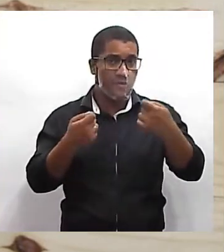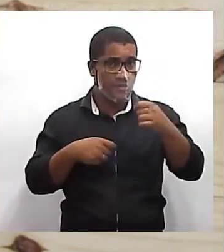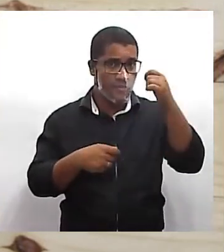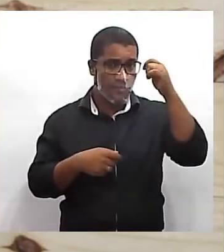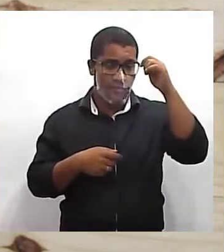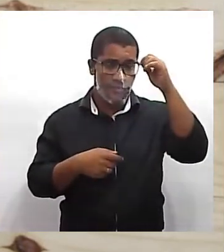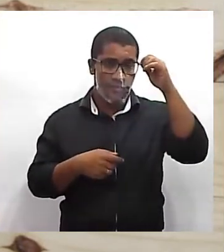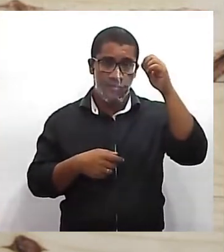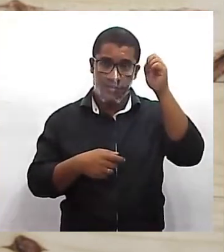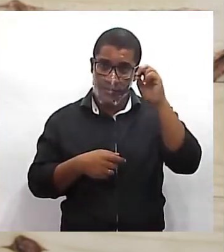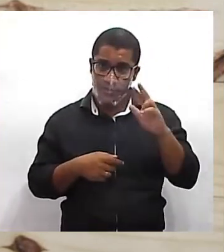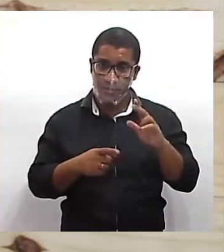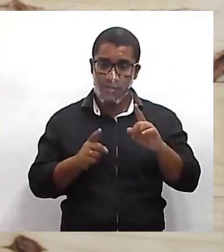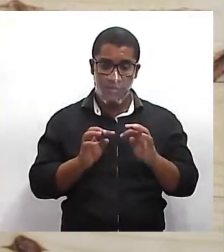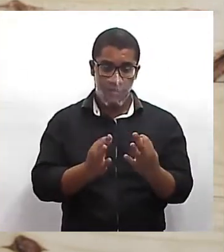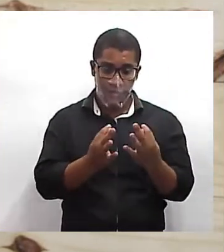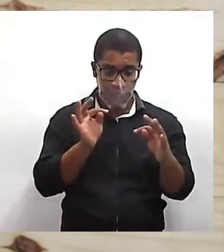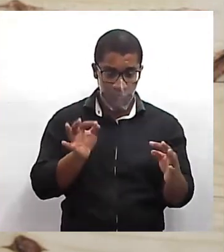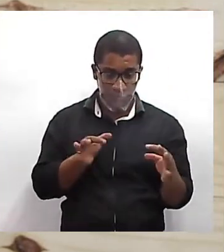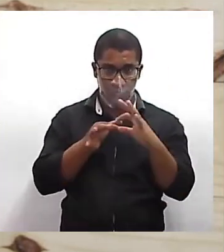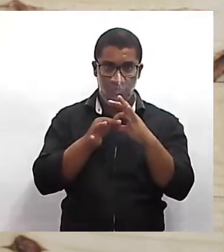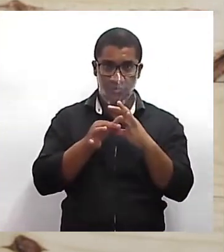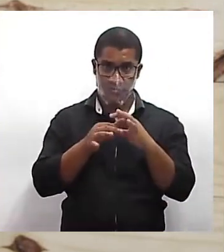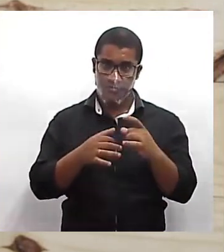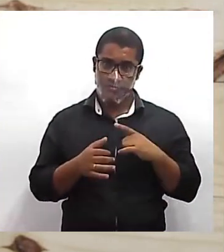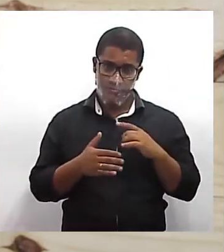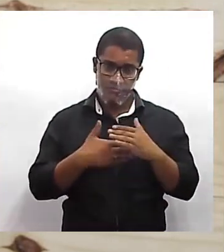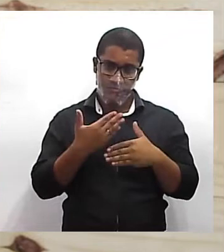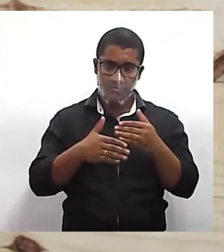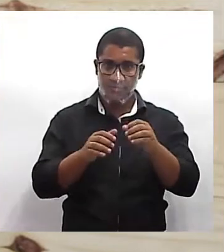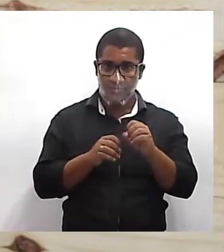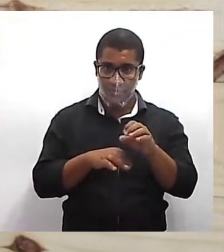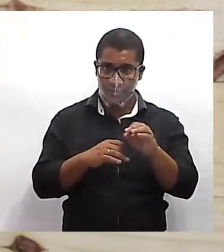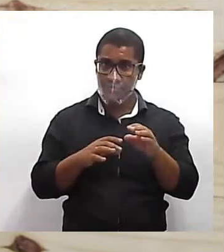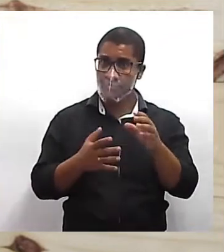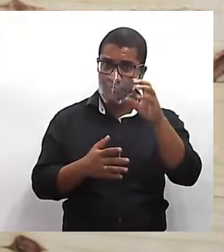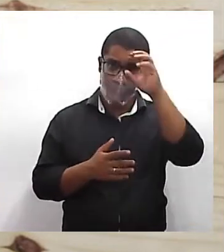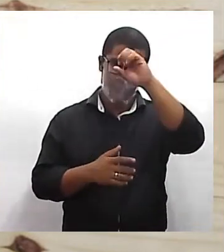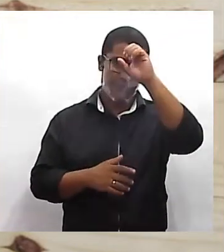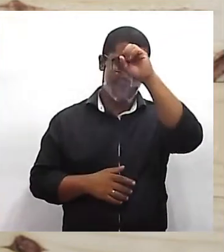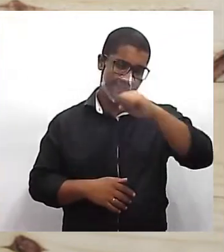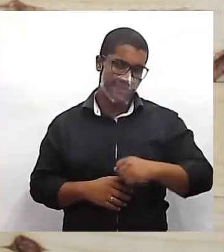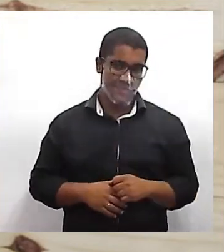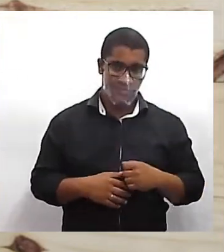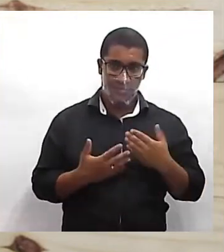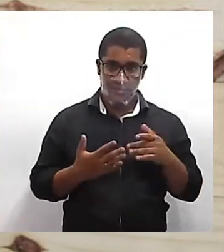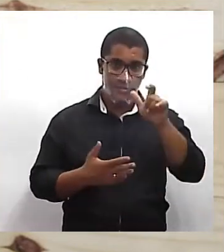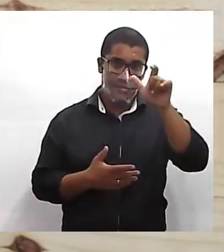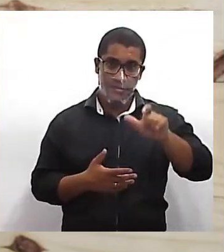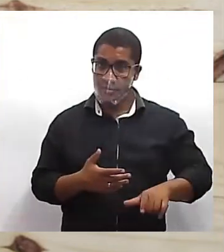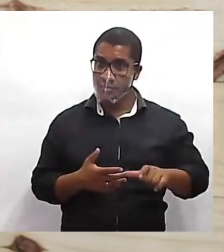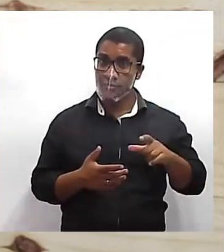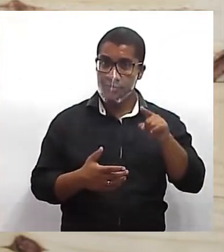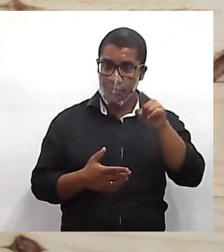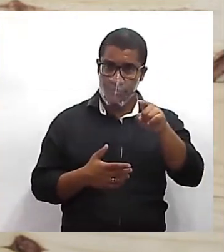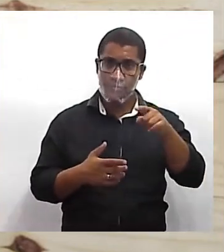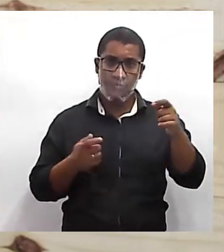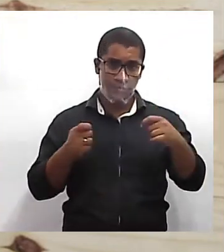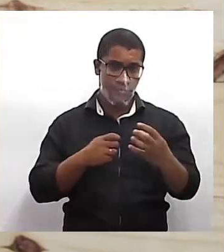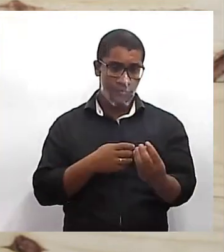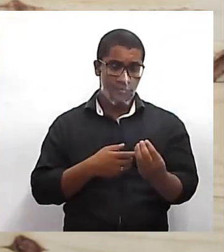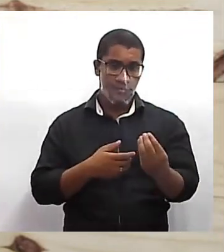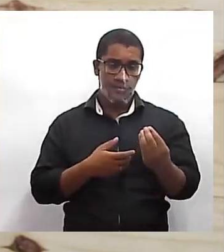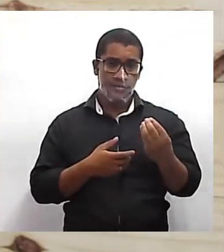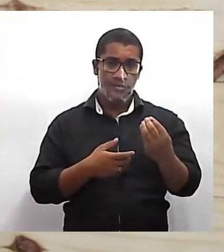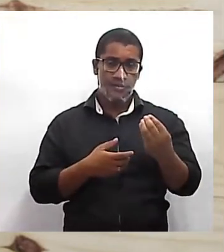saber lidar com as tecnologias ligadas ao processo de ensino e aprendizagem. Ou seja, é um profissional que traz consigo